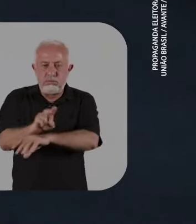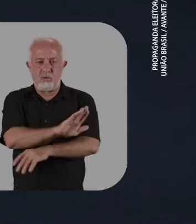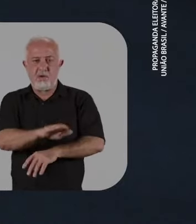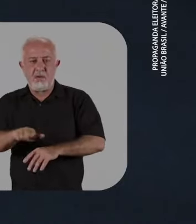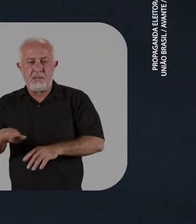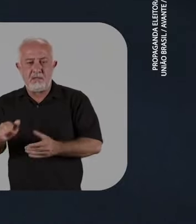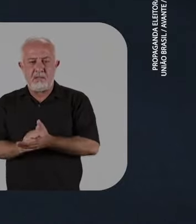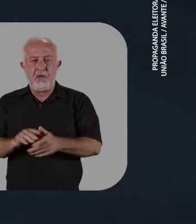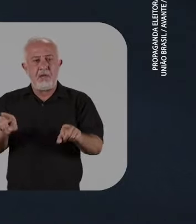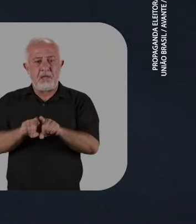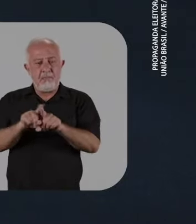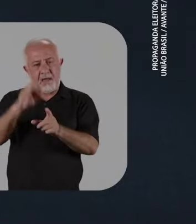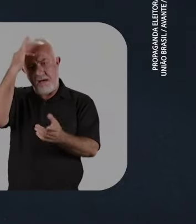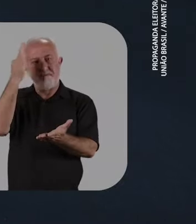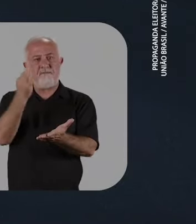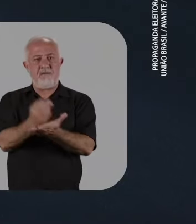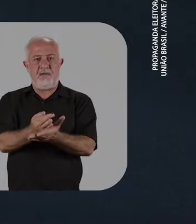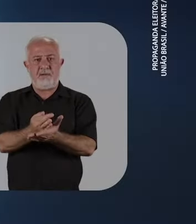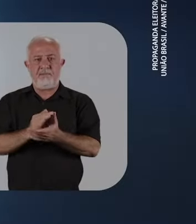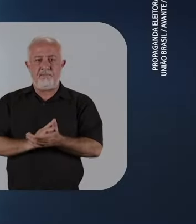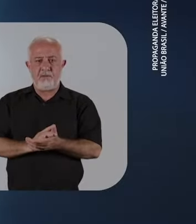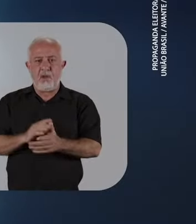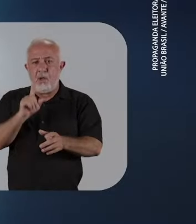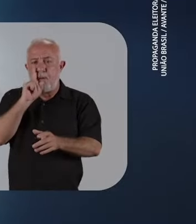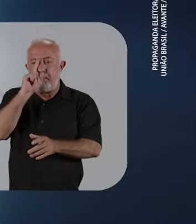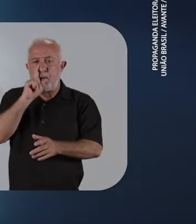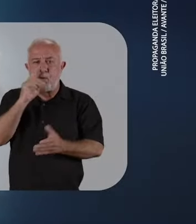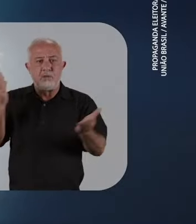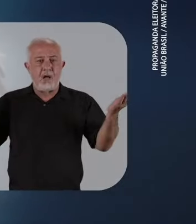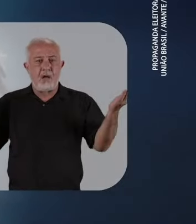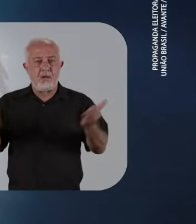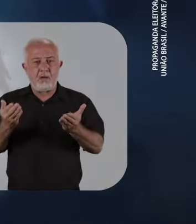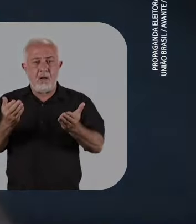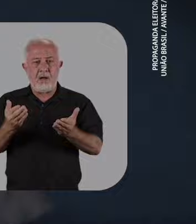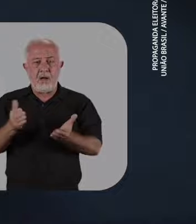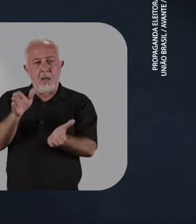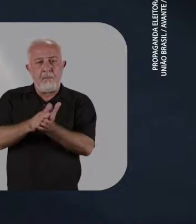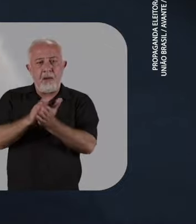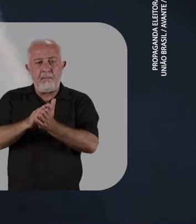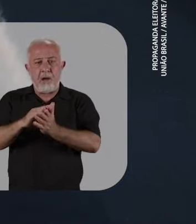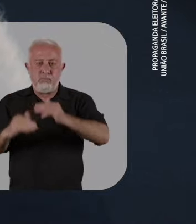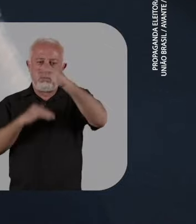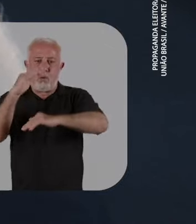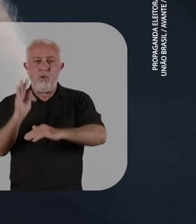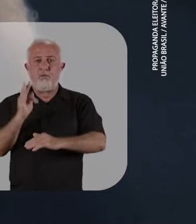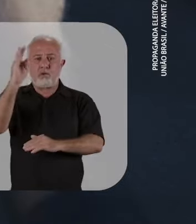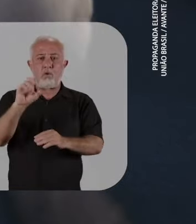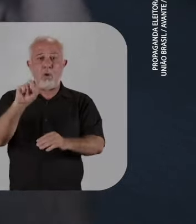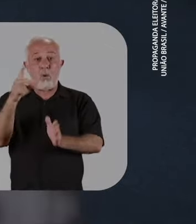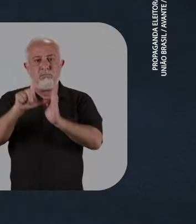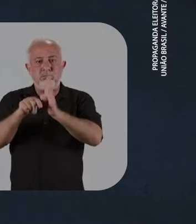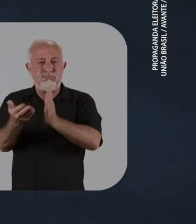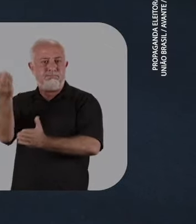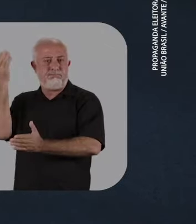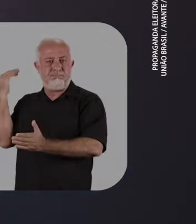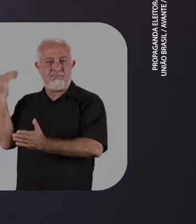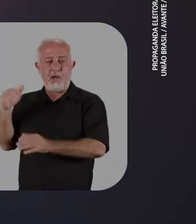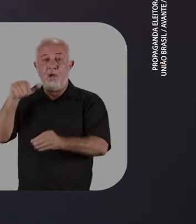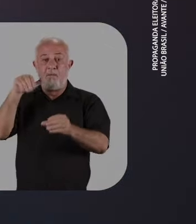cuidado com as crianças e a nossa fé. O que está em jogo agora é levar Palmas para o futuro ou voltar